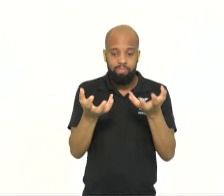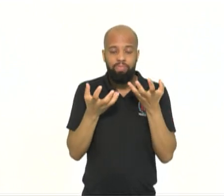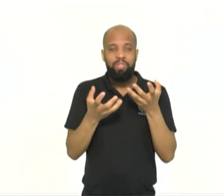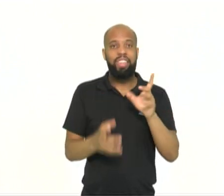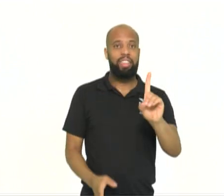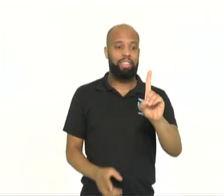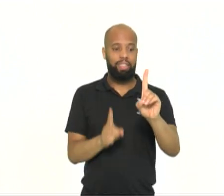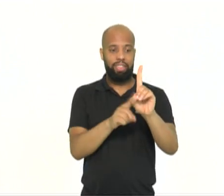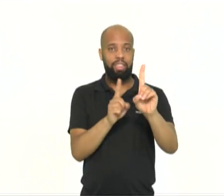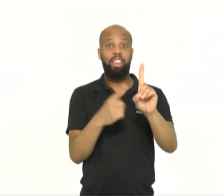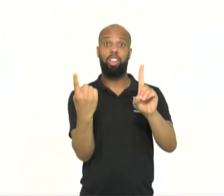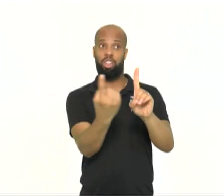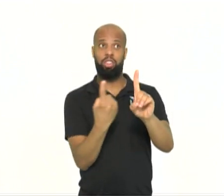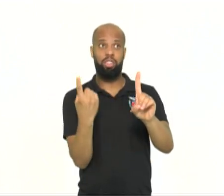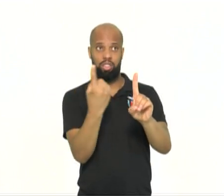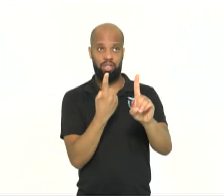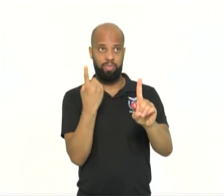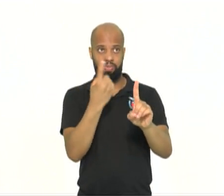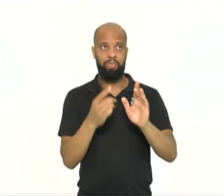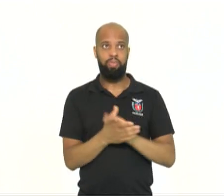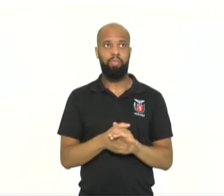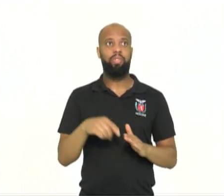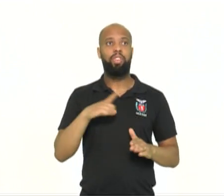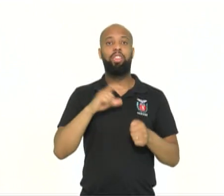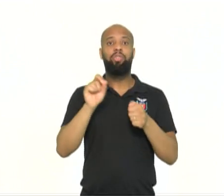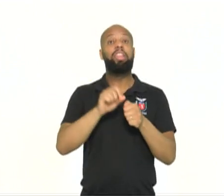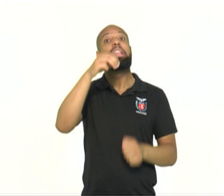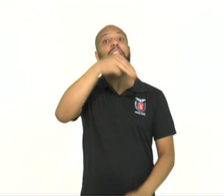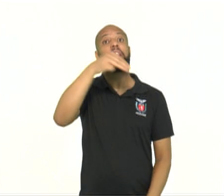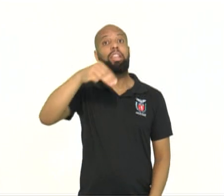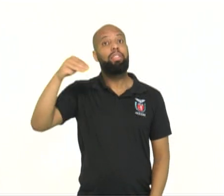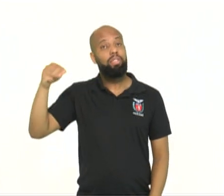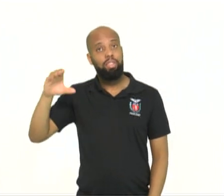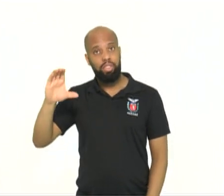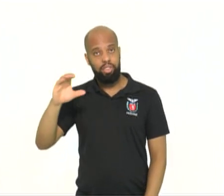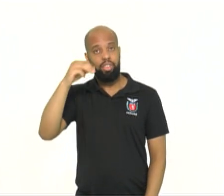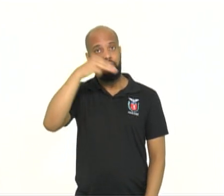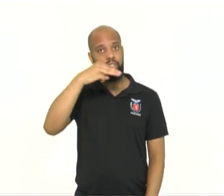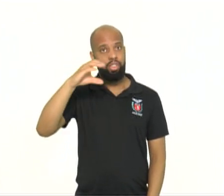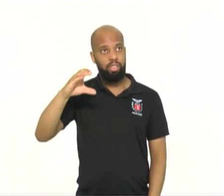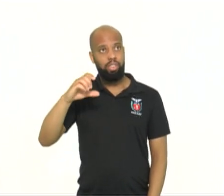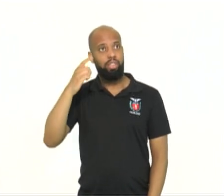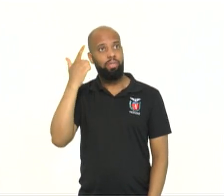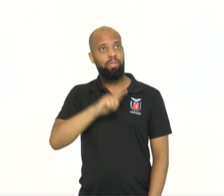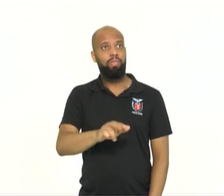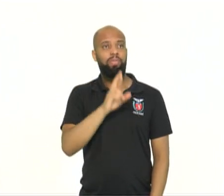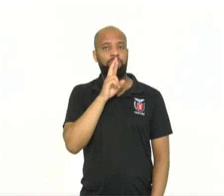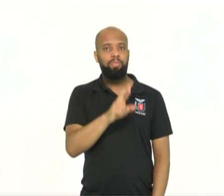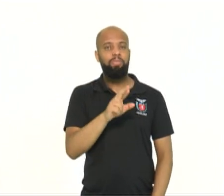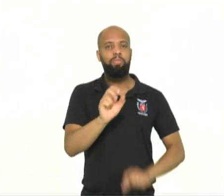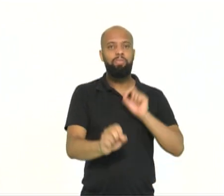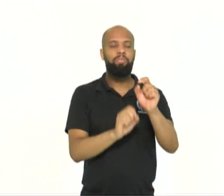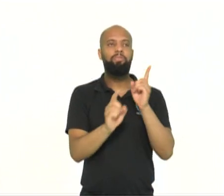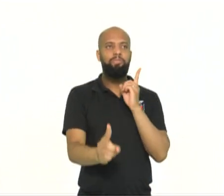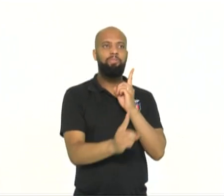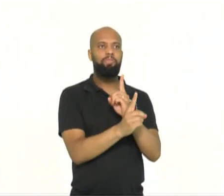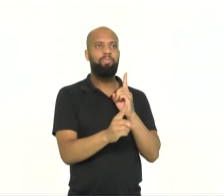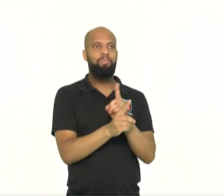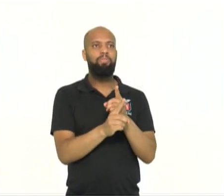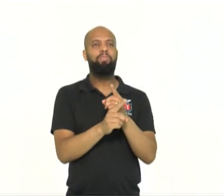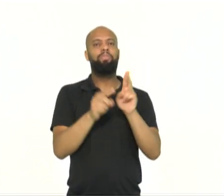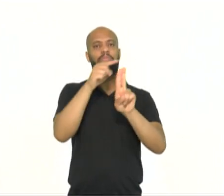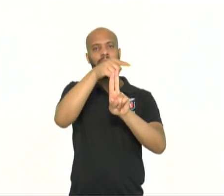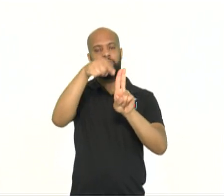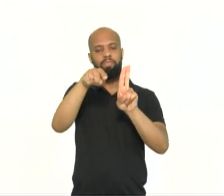passa subtraindo, tiro o mínimo múltiplo comum e obtenho como resposta, fazendo a